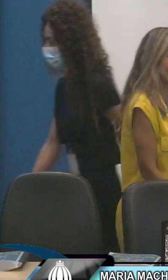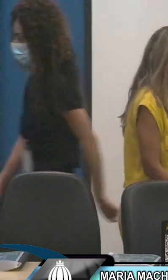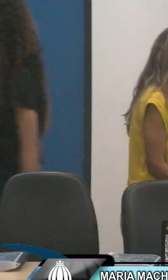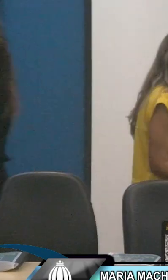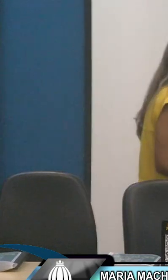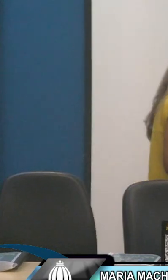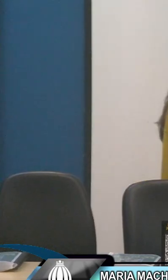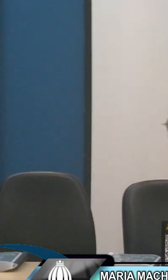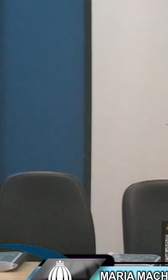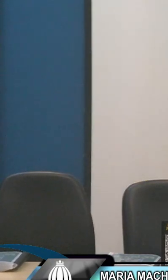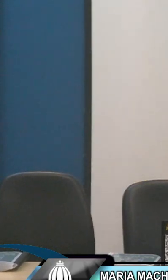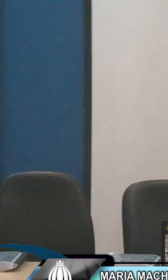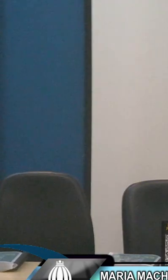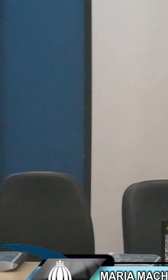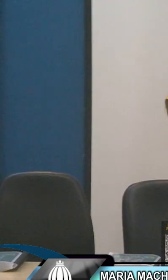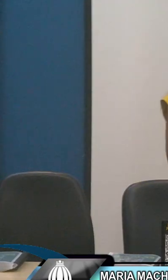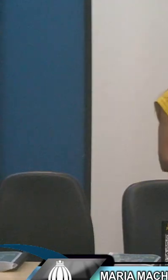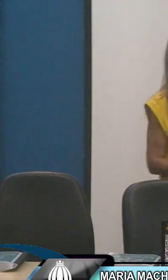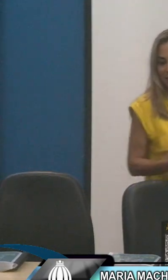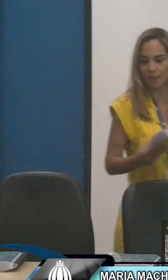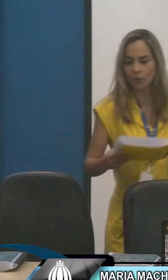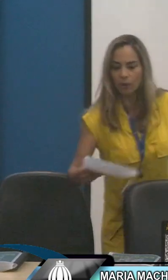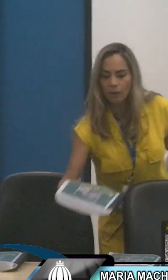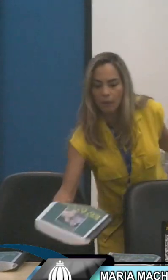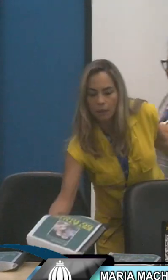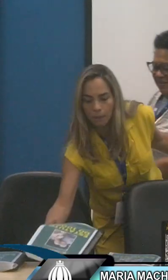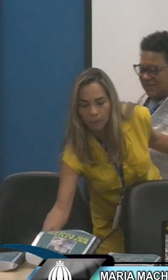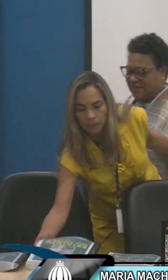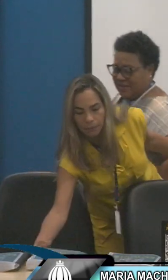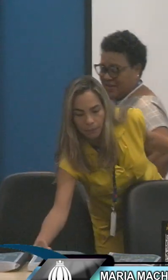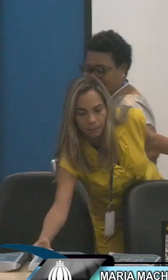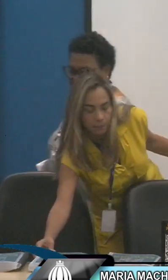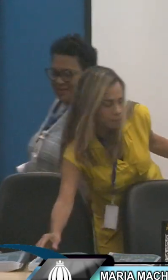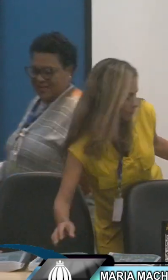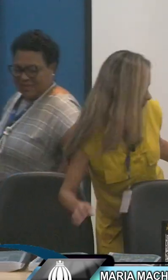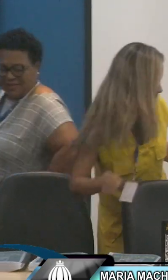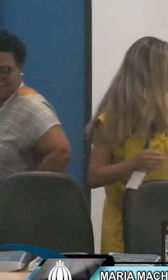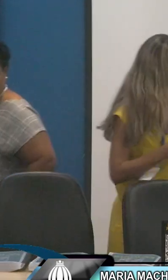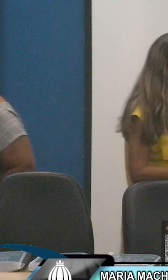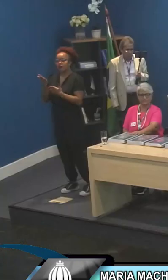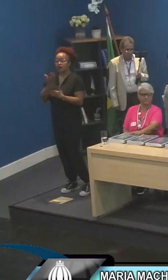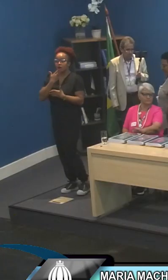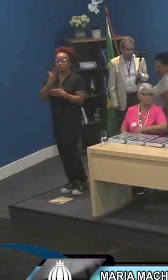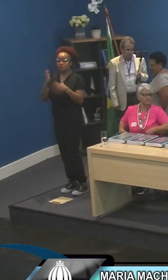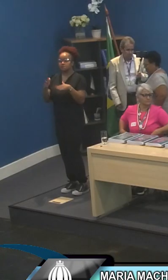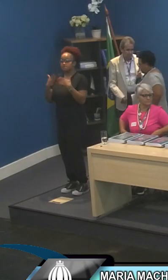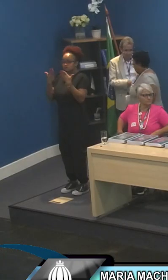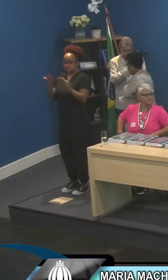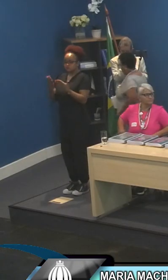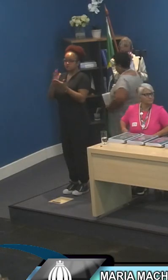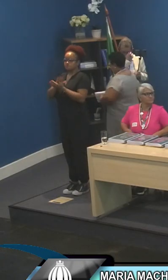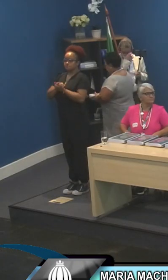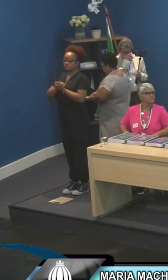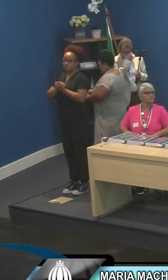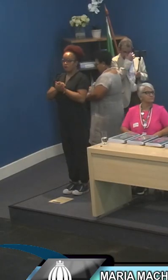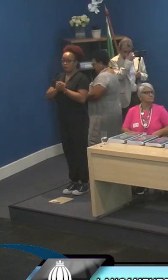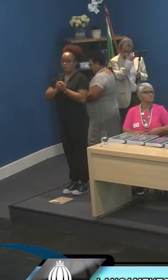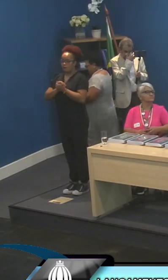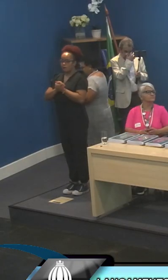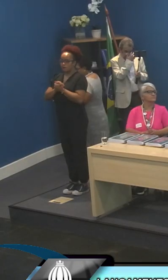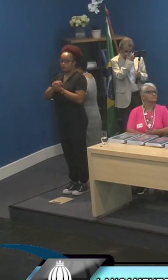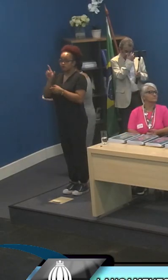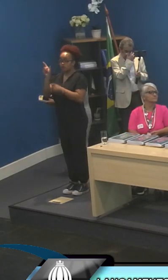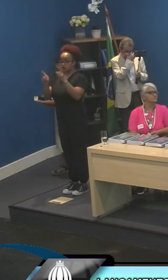não. Então, a gente trouxe alguns. E aí eu peço, então, para as pessoas que